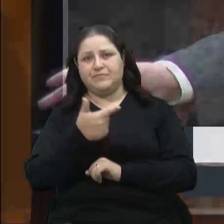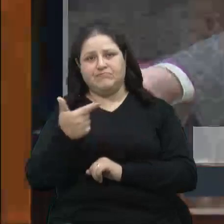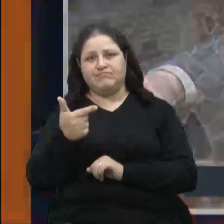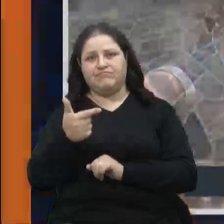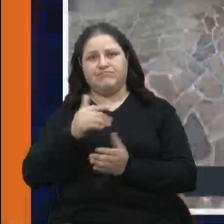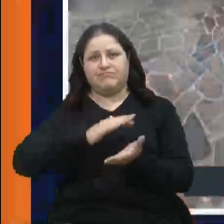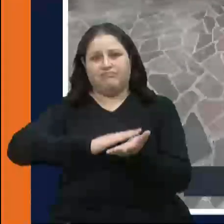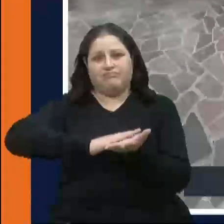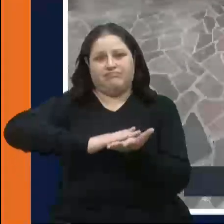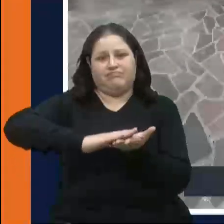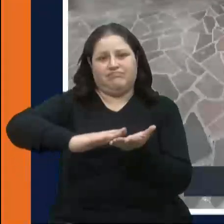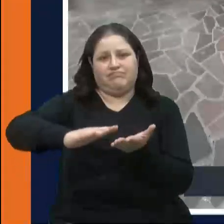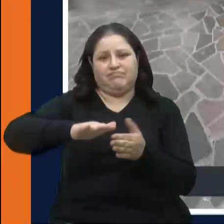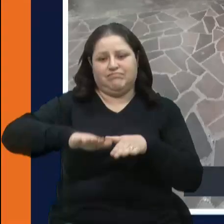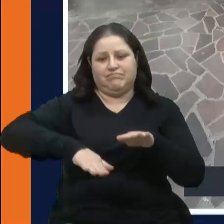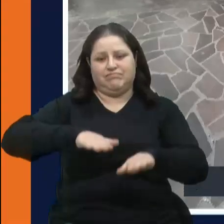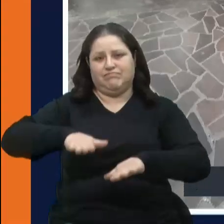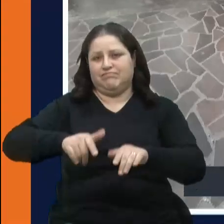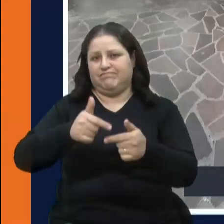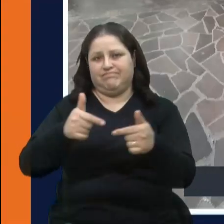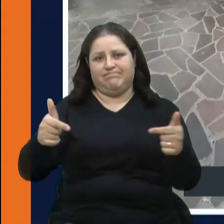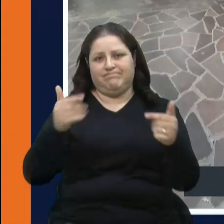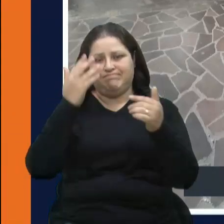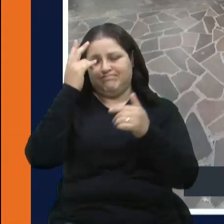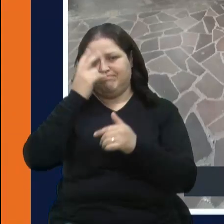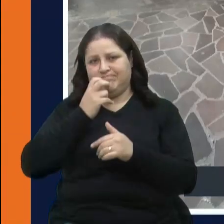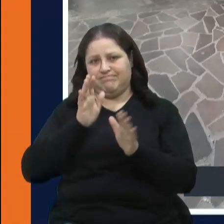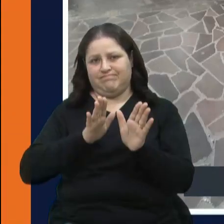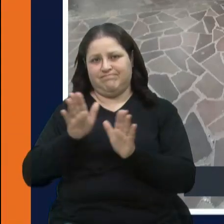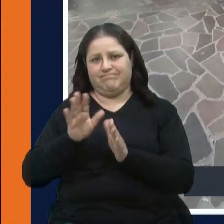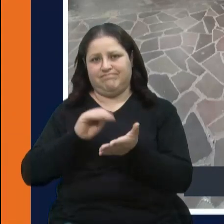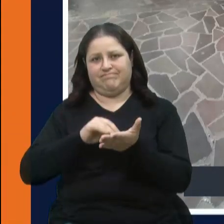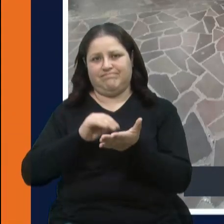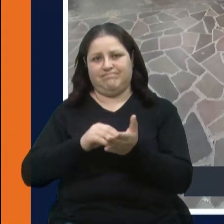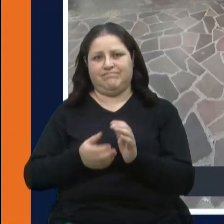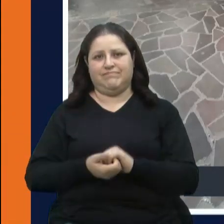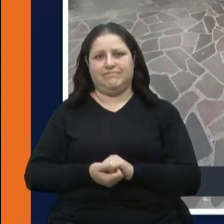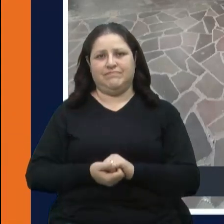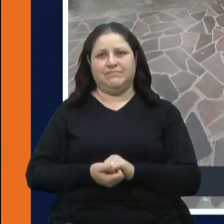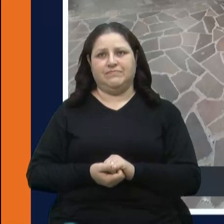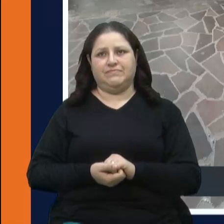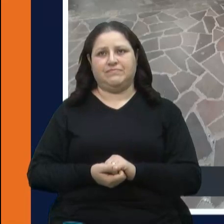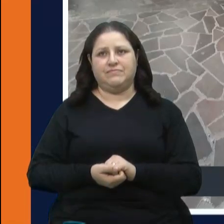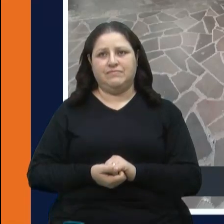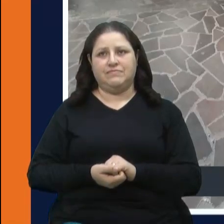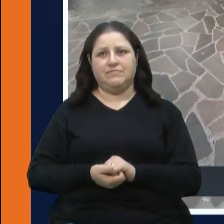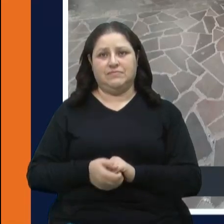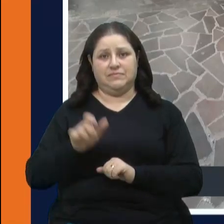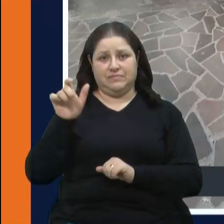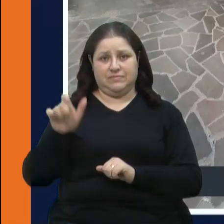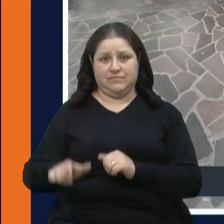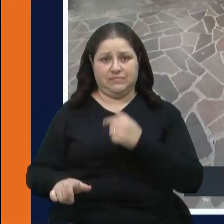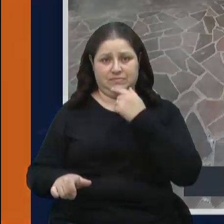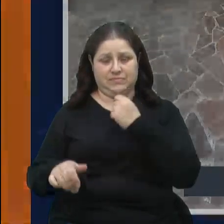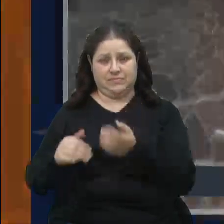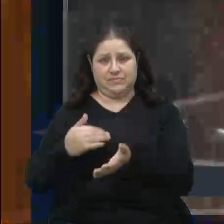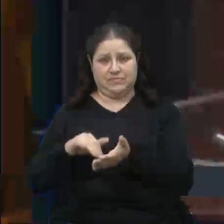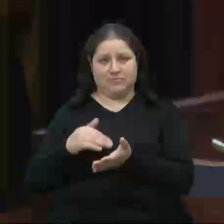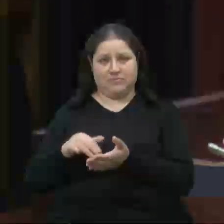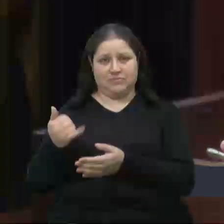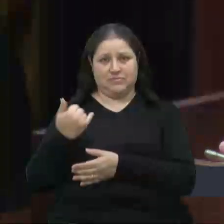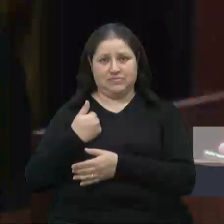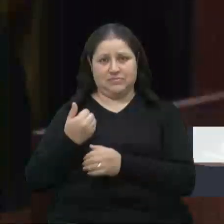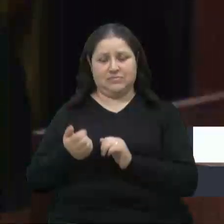temos falta de acessibilidade para cegos. Então, o secretário me passou de